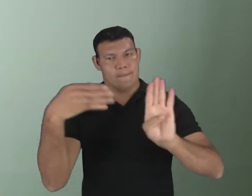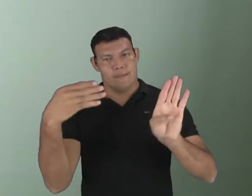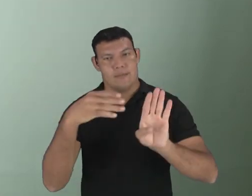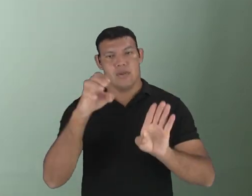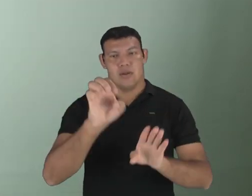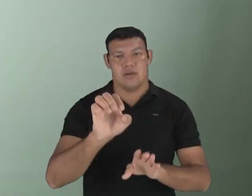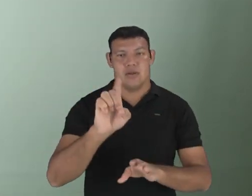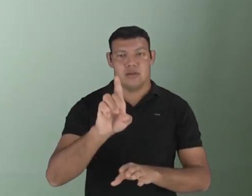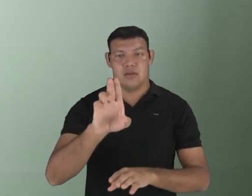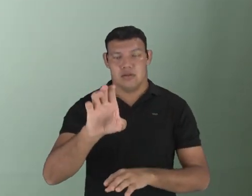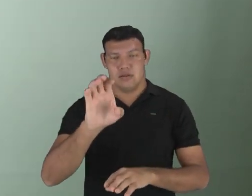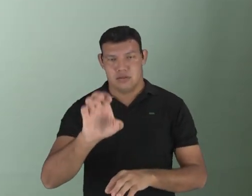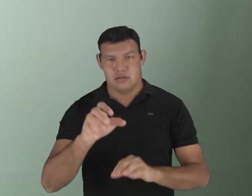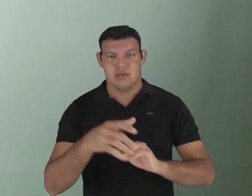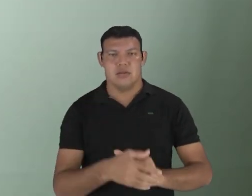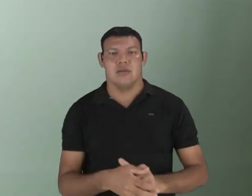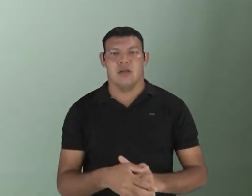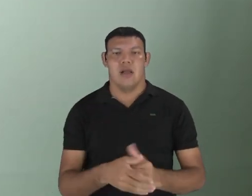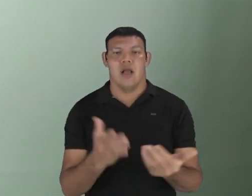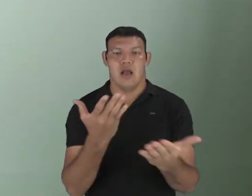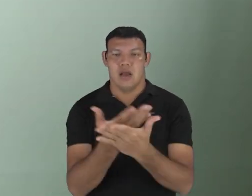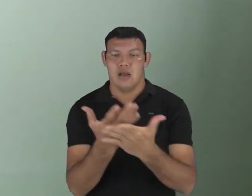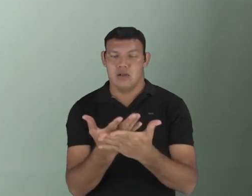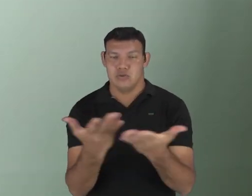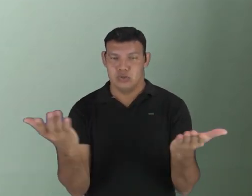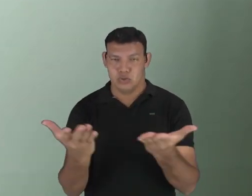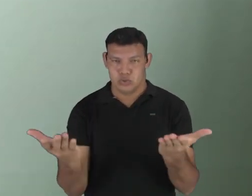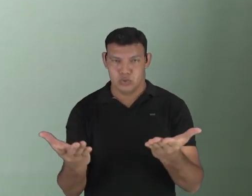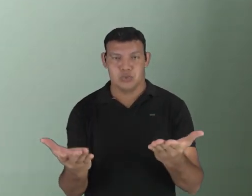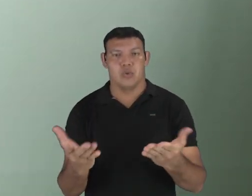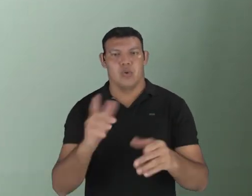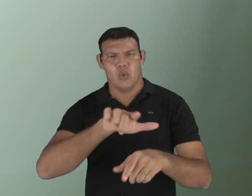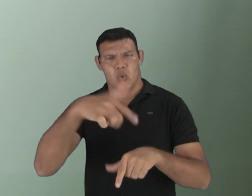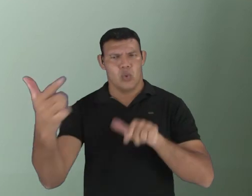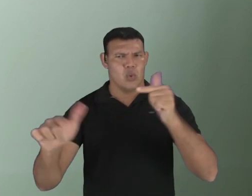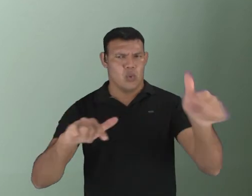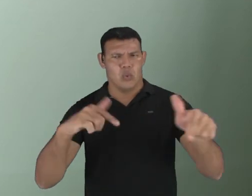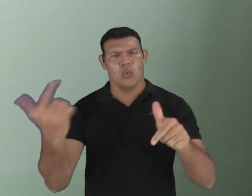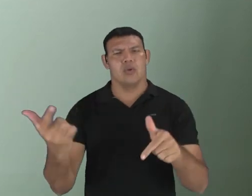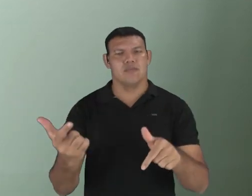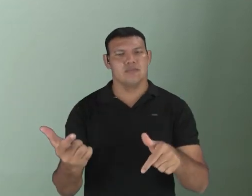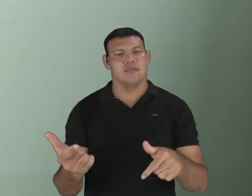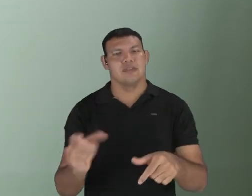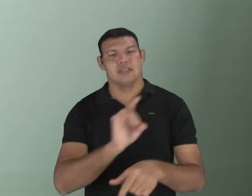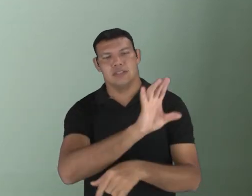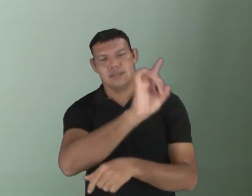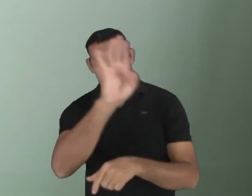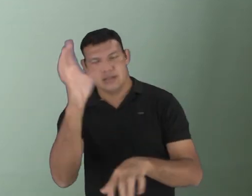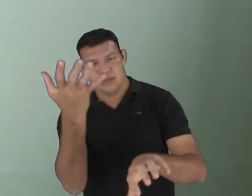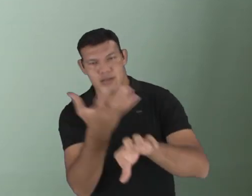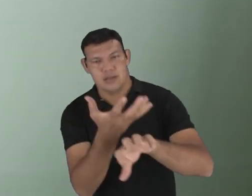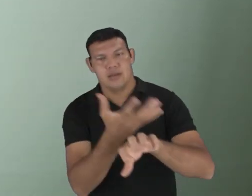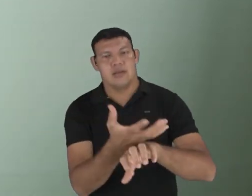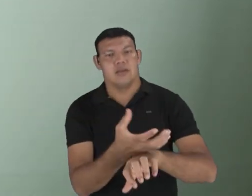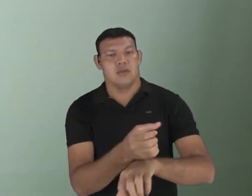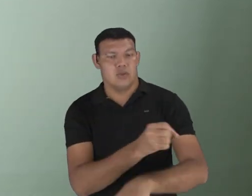te convido a acessar a plataforma Eduque. Lá você encontra essa e outras aulas, tudo organizada por